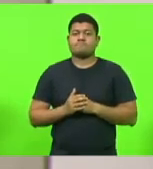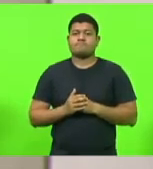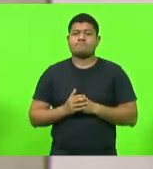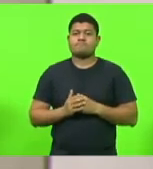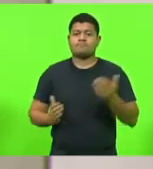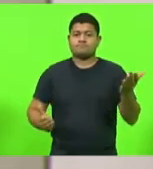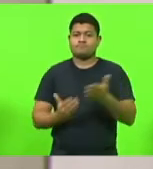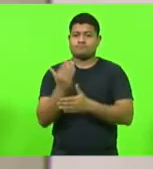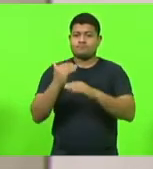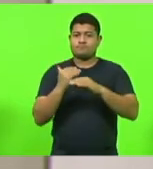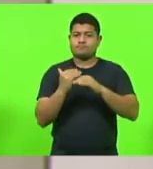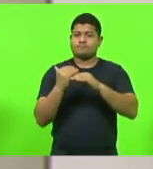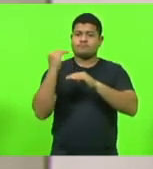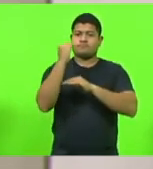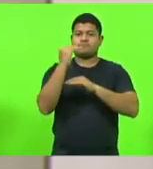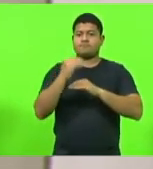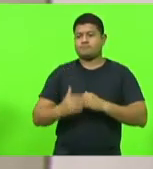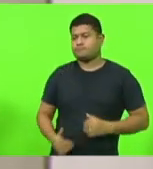Aprovado por maioria.